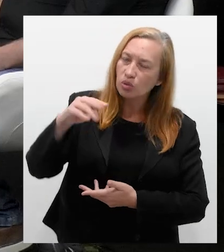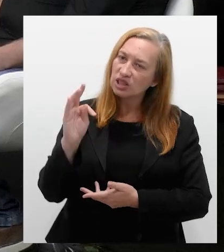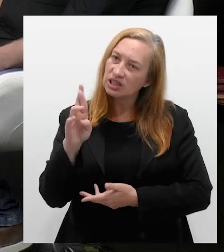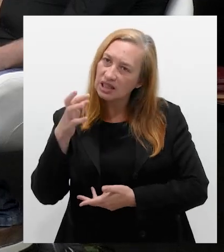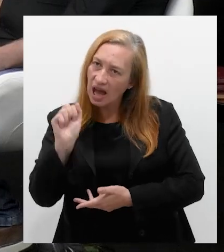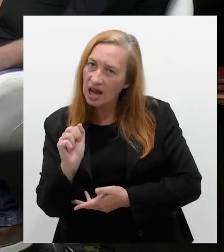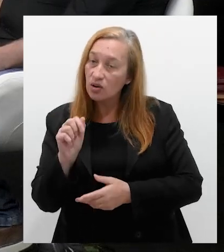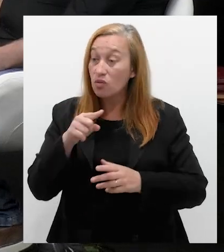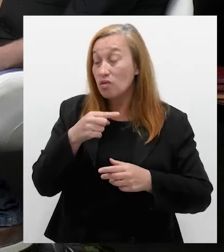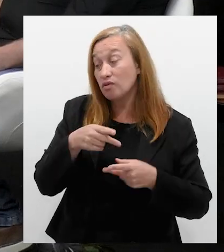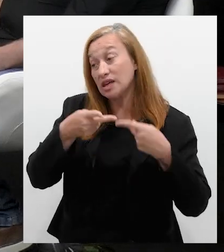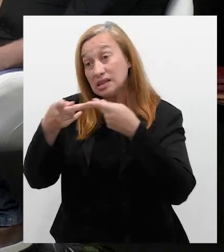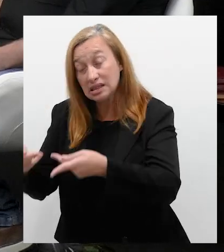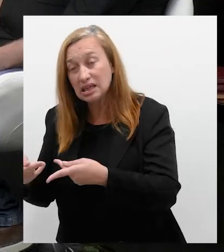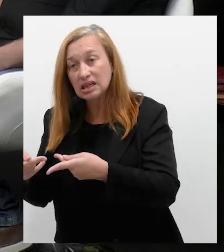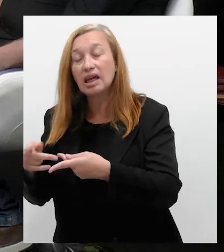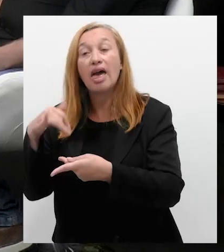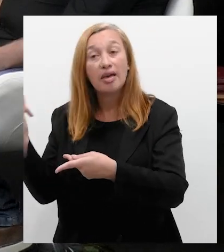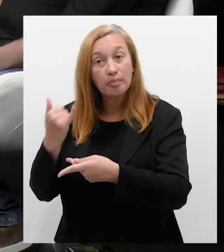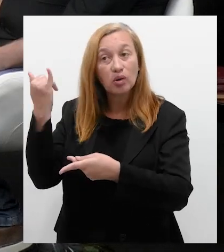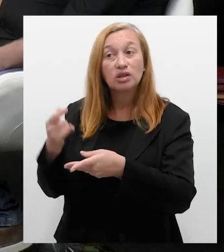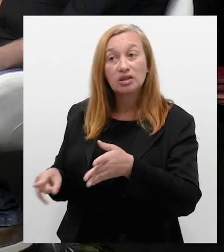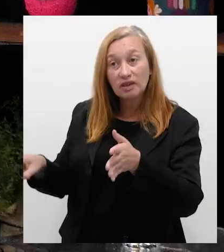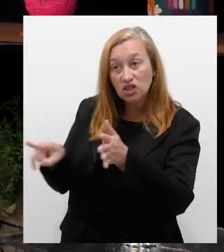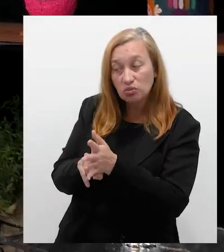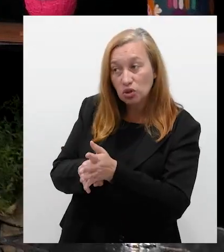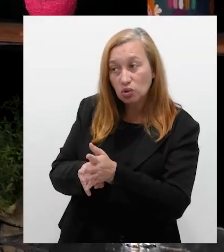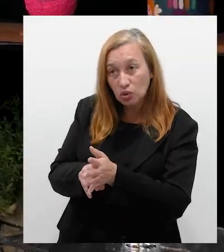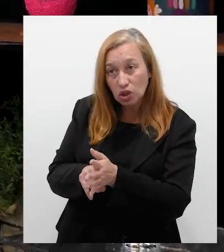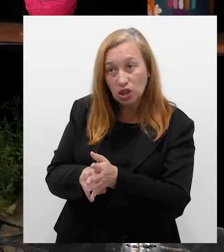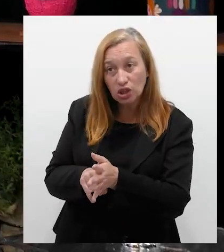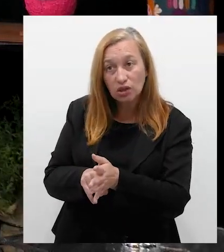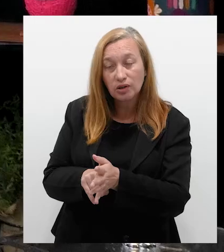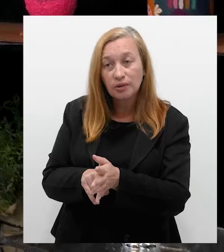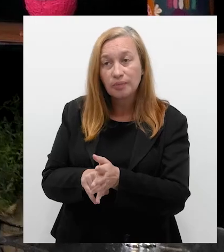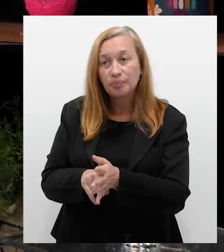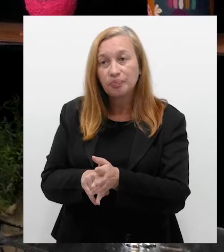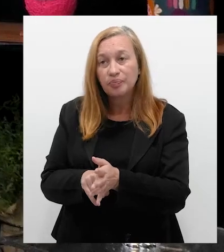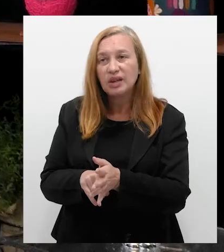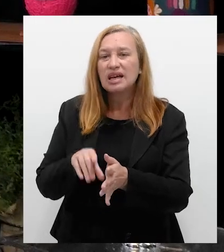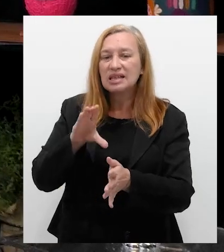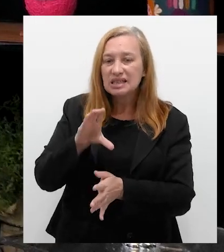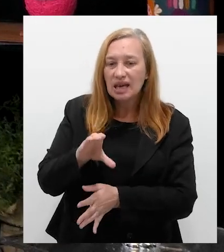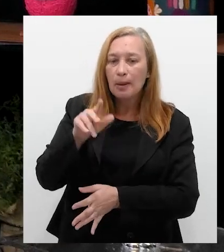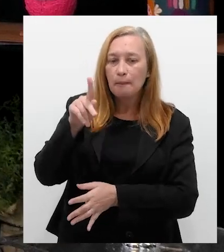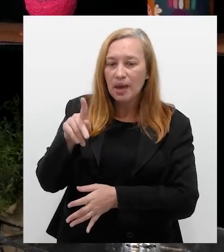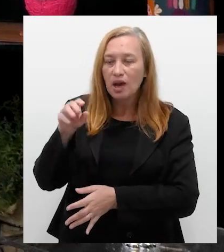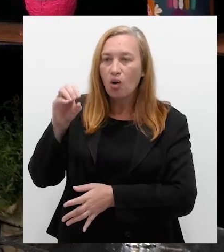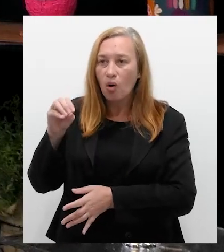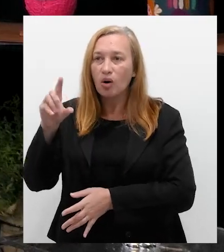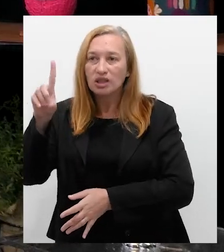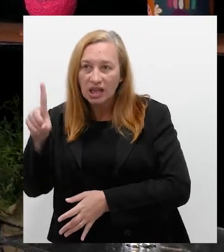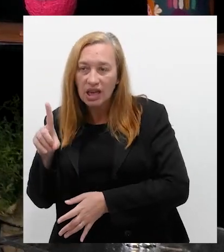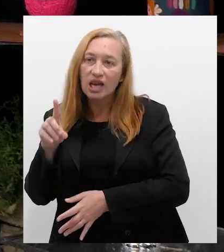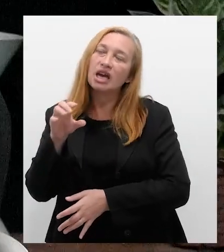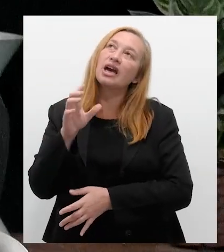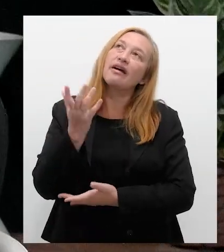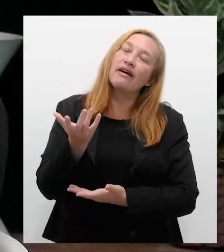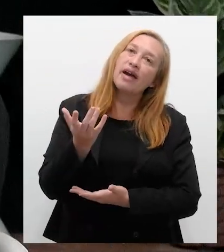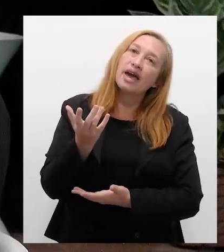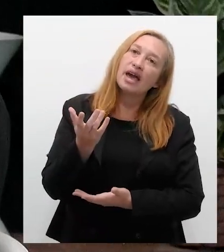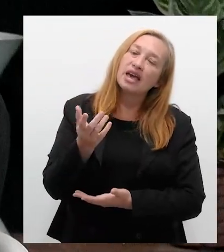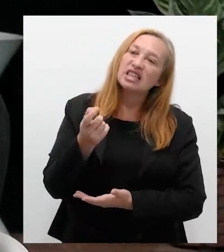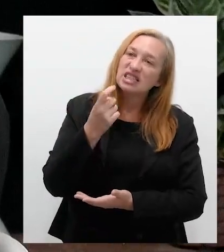isso é muito importante. Isso vem reduzindo no Brasil, né, o índice, que a gente chama de índice de CPOD é o índice de cárie,